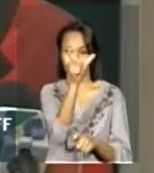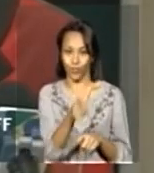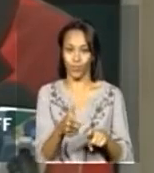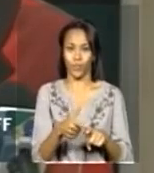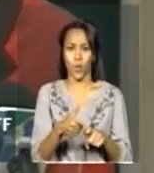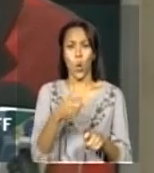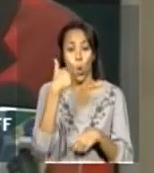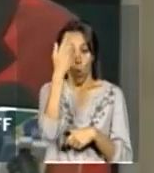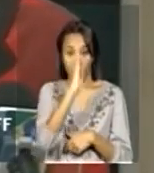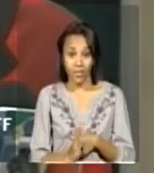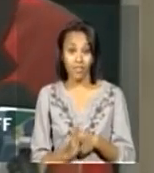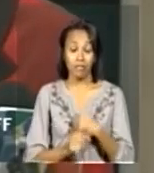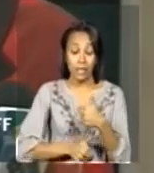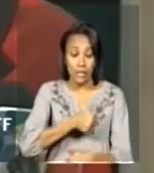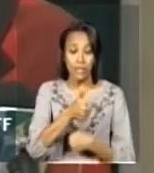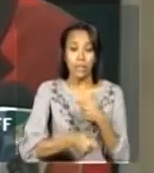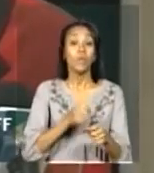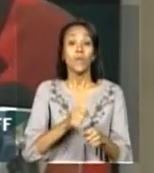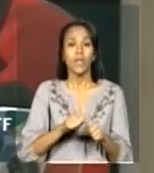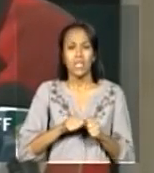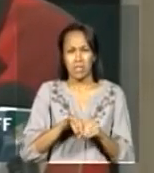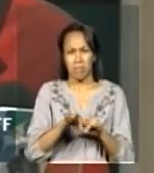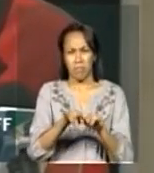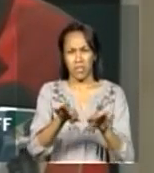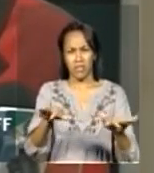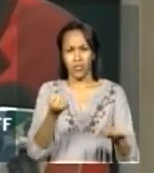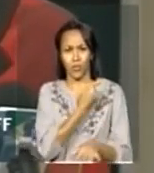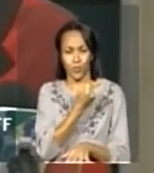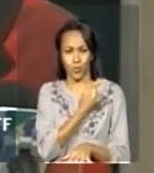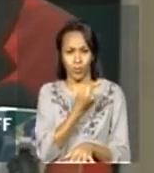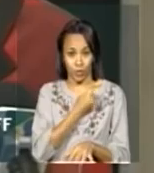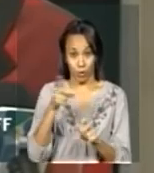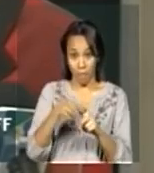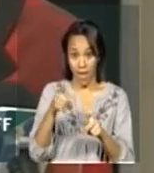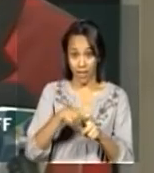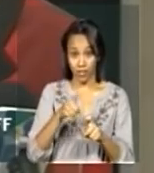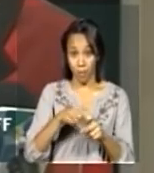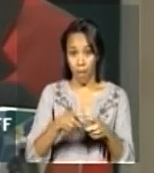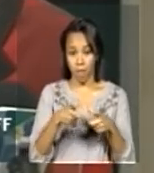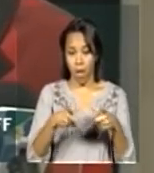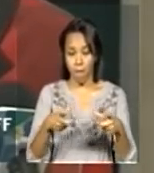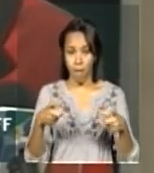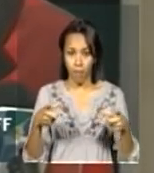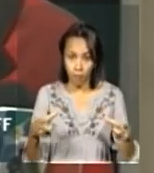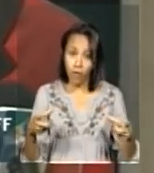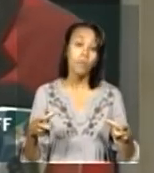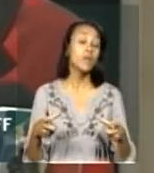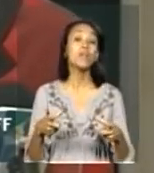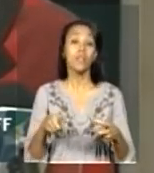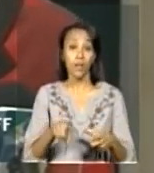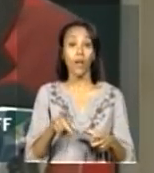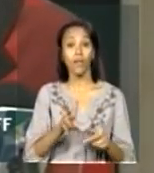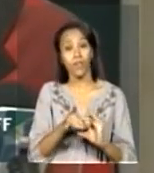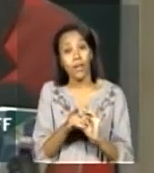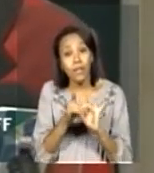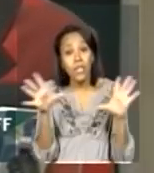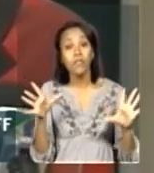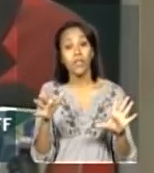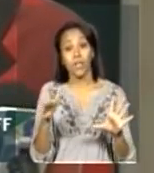fazendo um esforço para expandir a quantidade de médicos que ficarão disponíveis para a